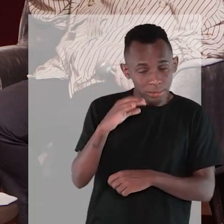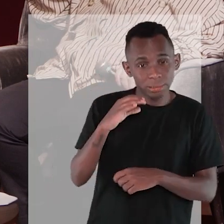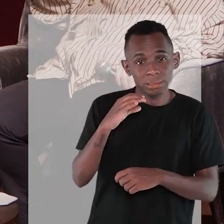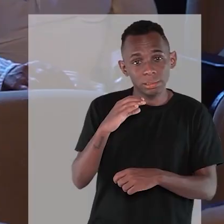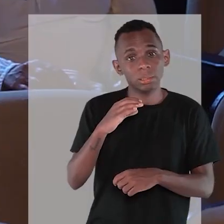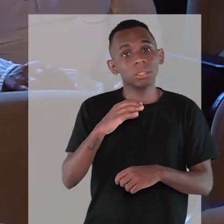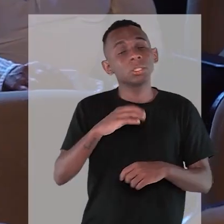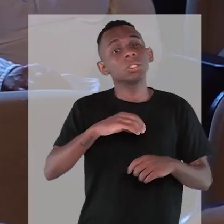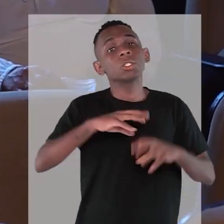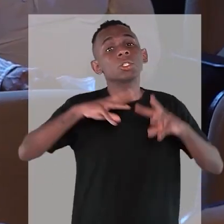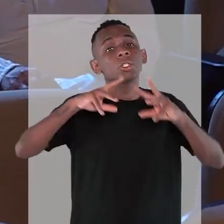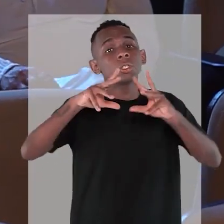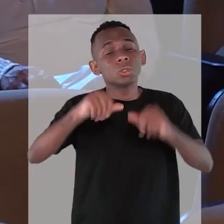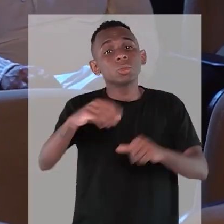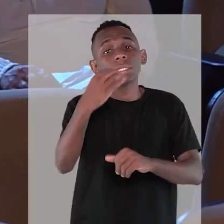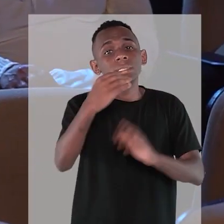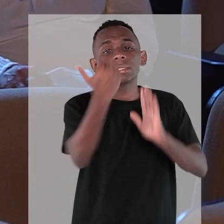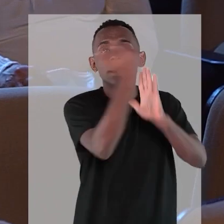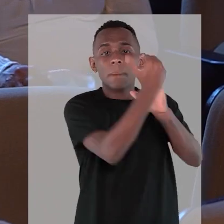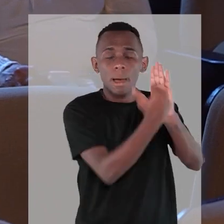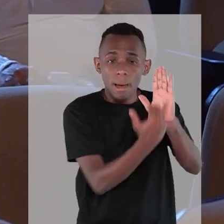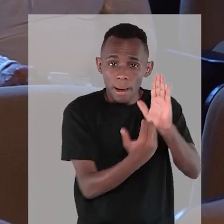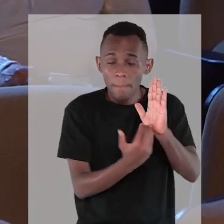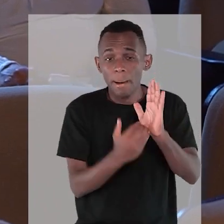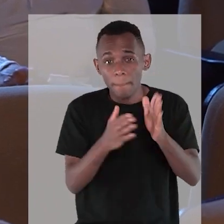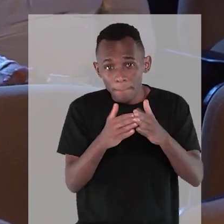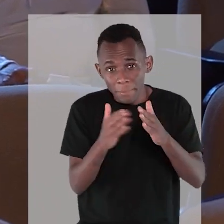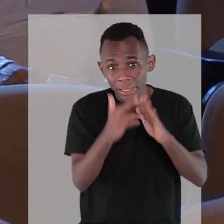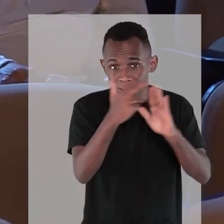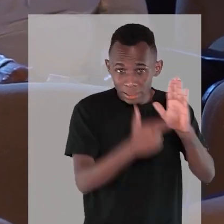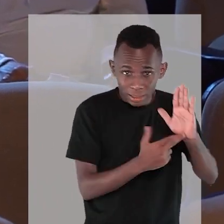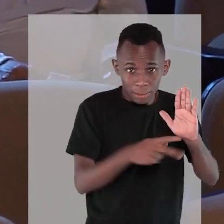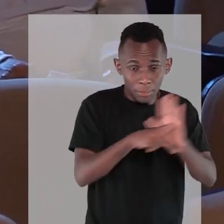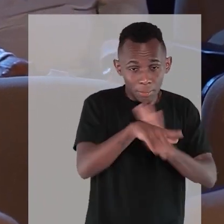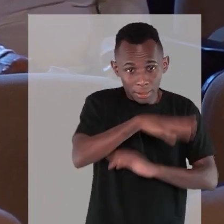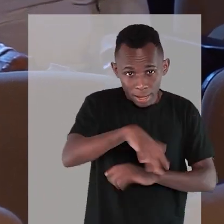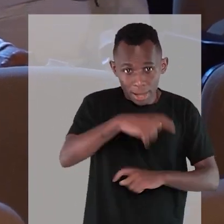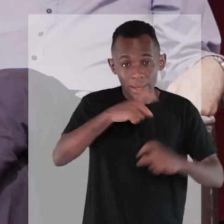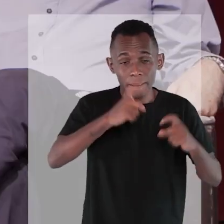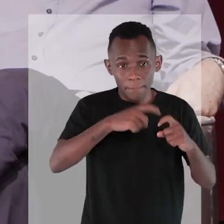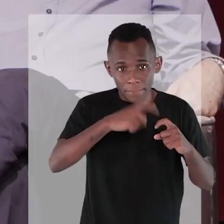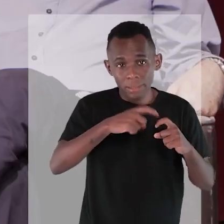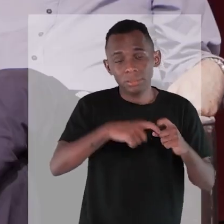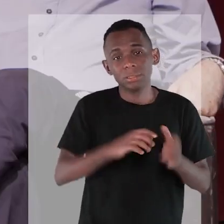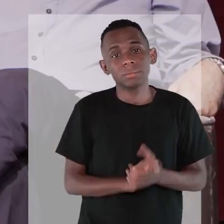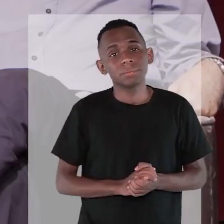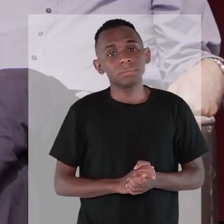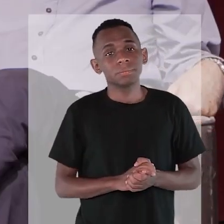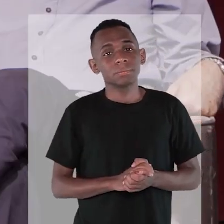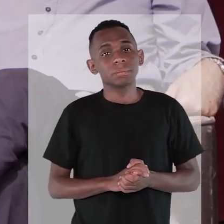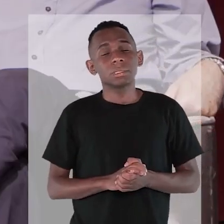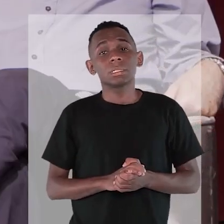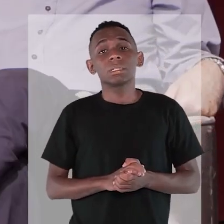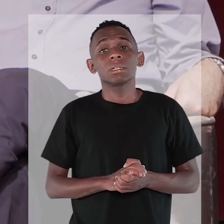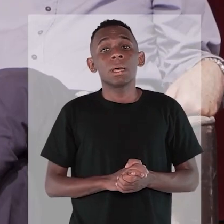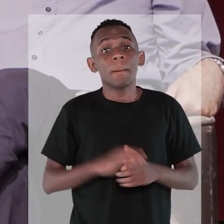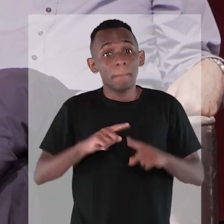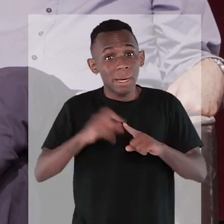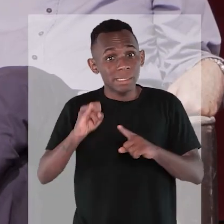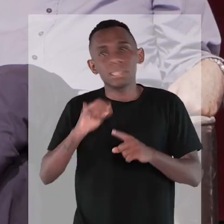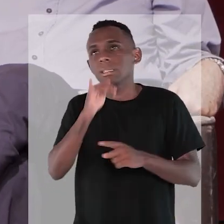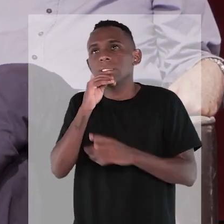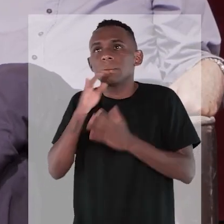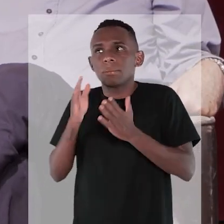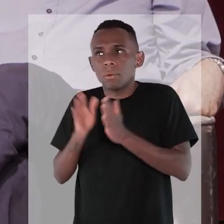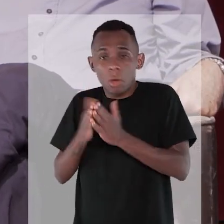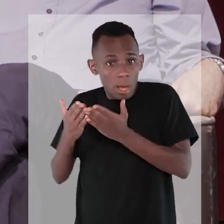ciência recomenda, o Bolsonaro fez o contrário. Se você pega uma leitura, uma certa interpretação do Apocalipse, o Apocalipse tem um momento que diz...